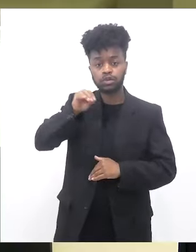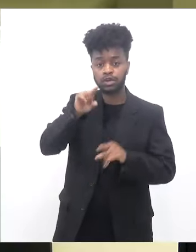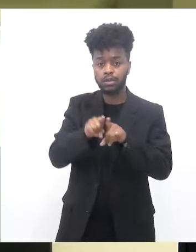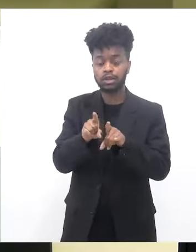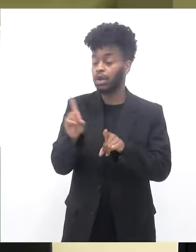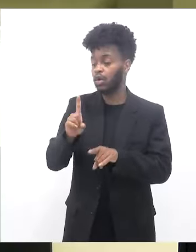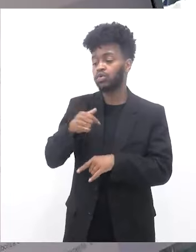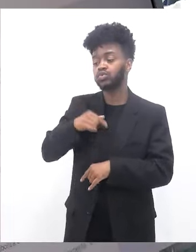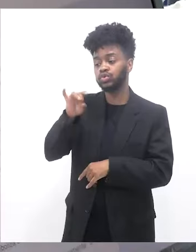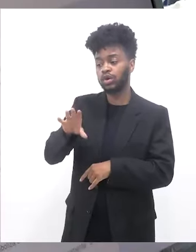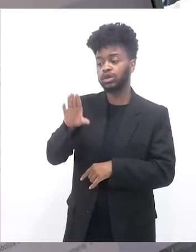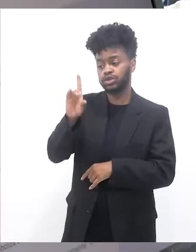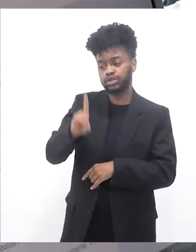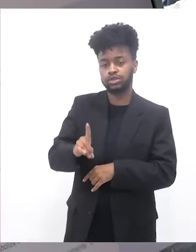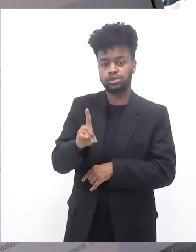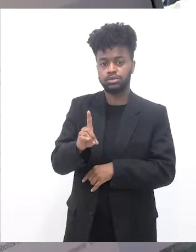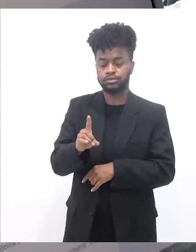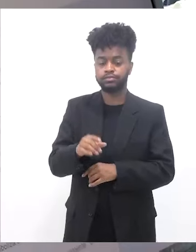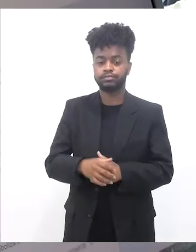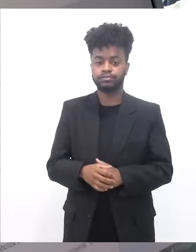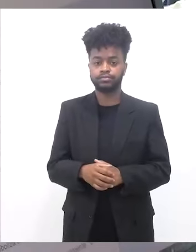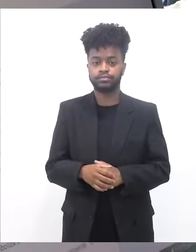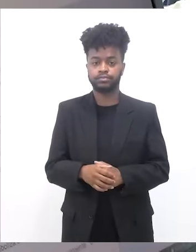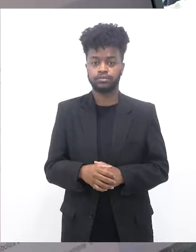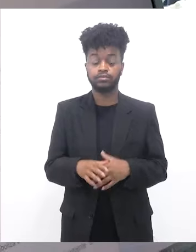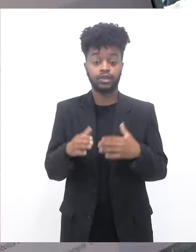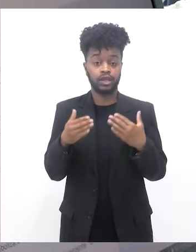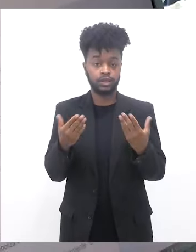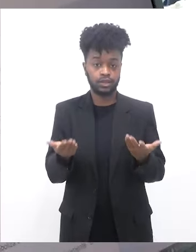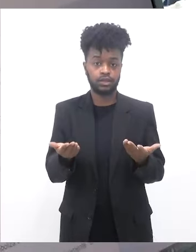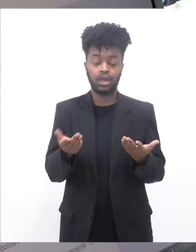também? Eu só dirigi essa produção.